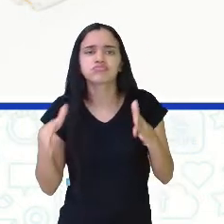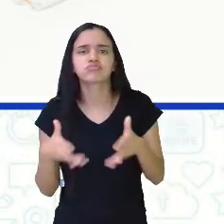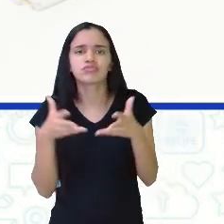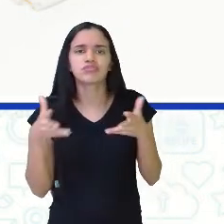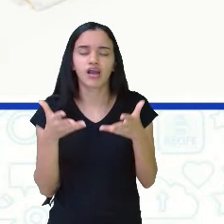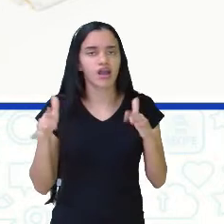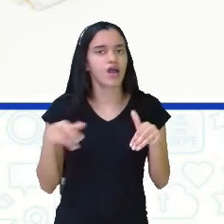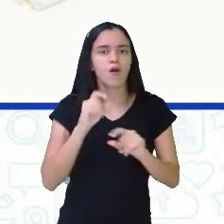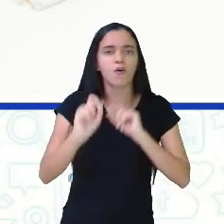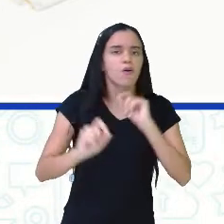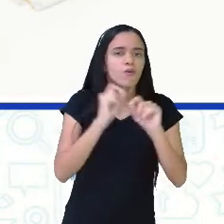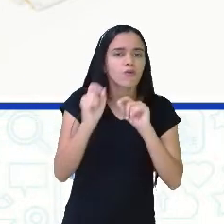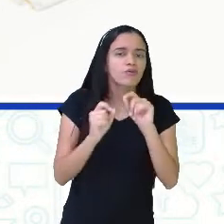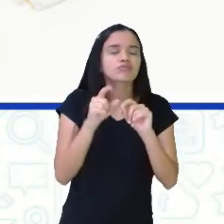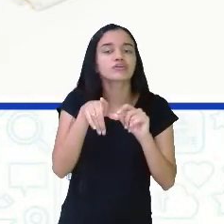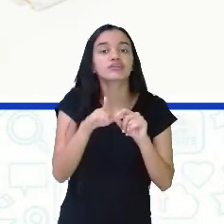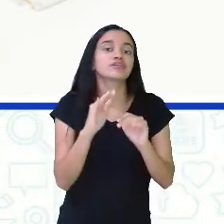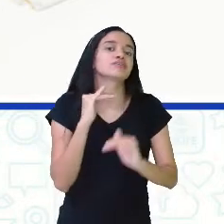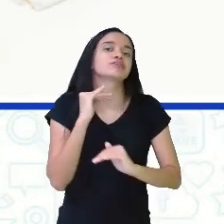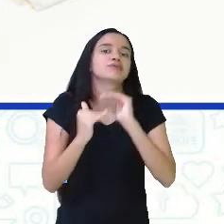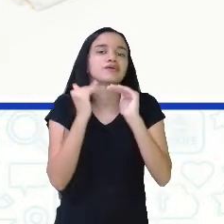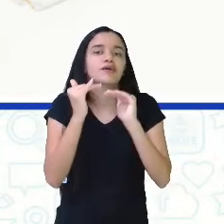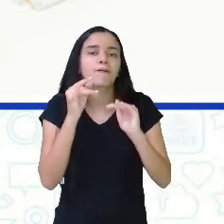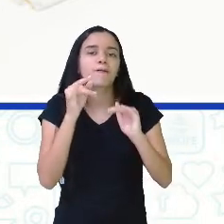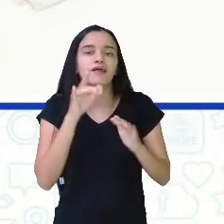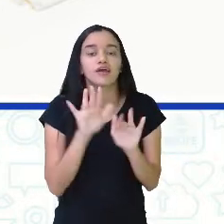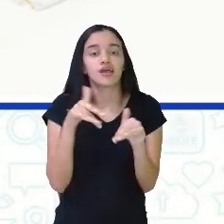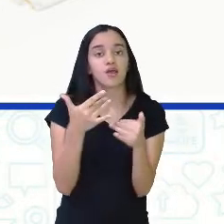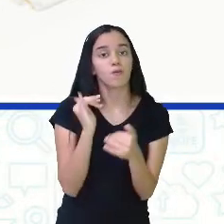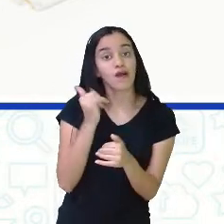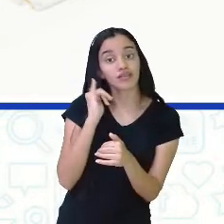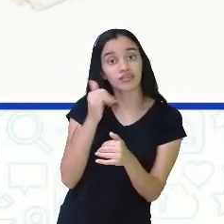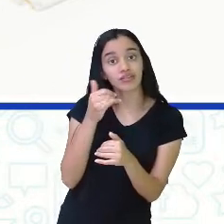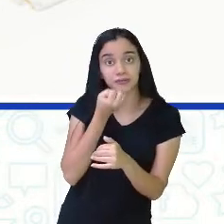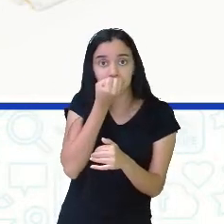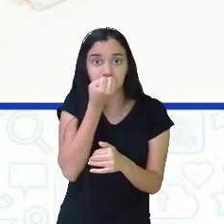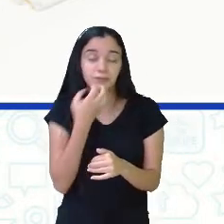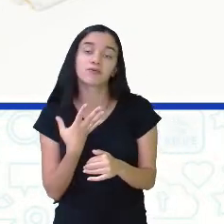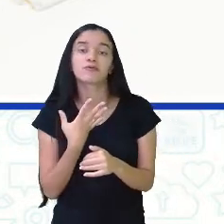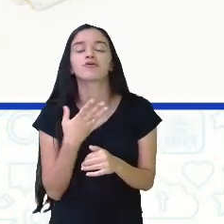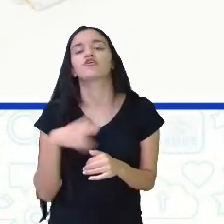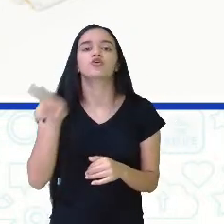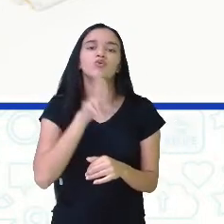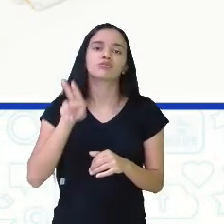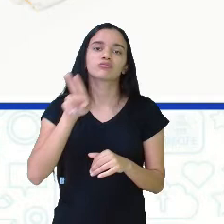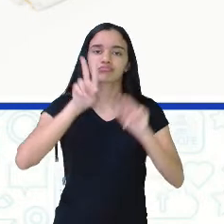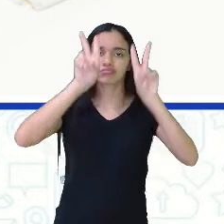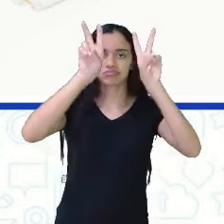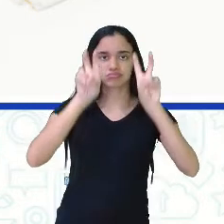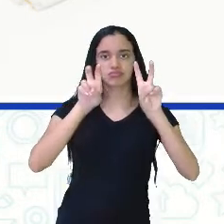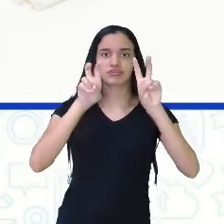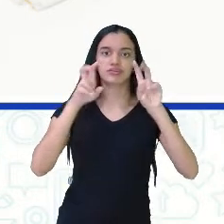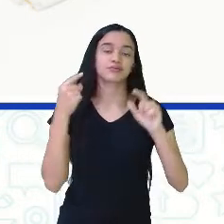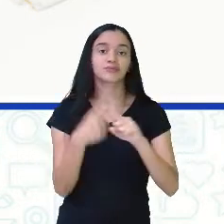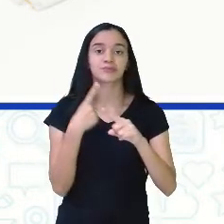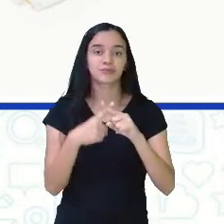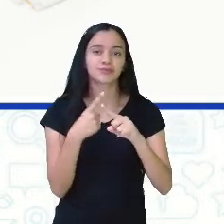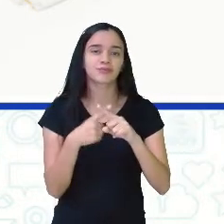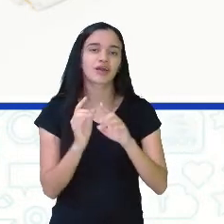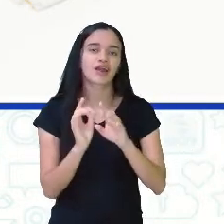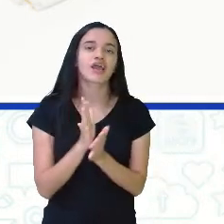têm que ter uma construção atraente, uma narração atraente. Use um bom título, porque ele é a isca do seu